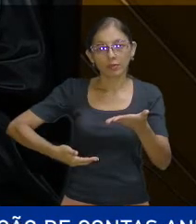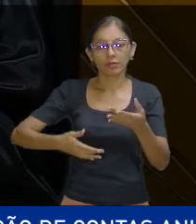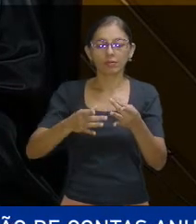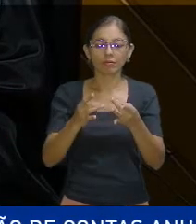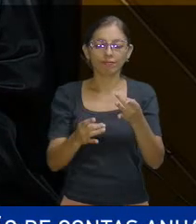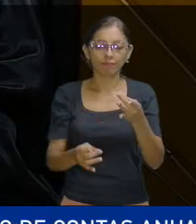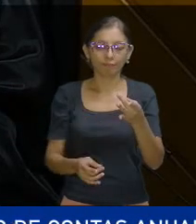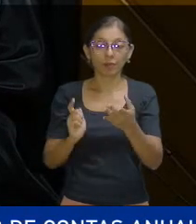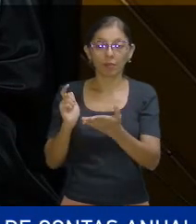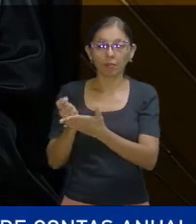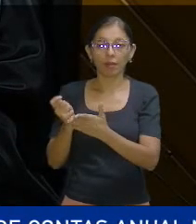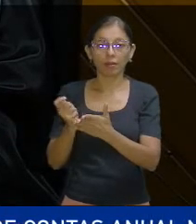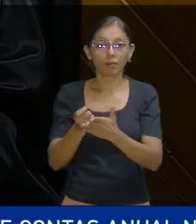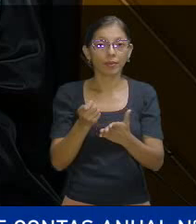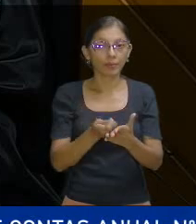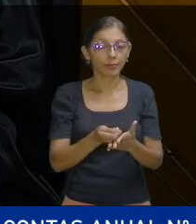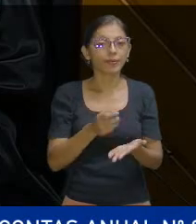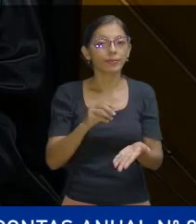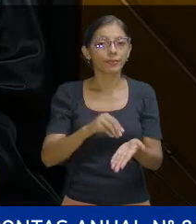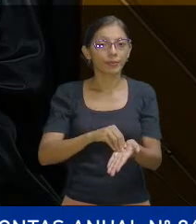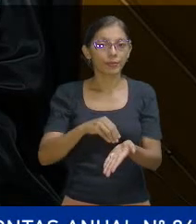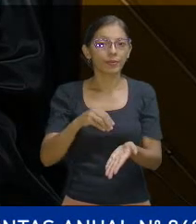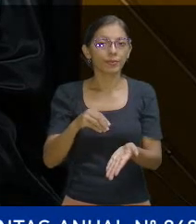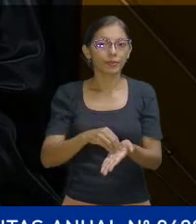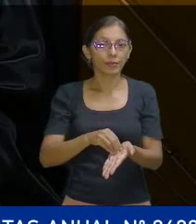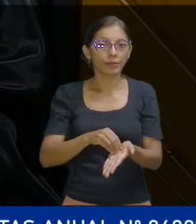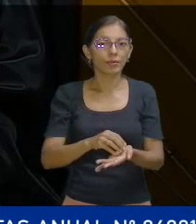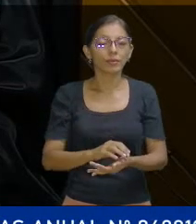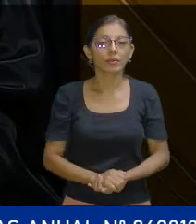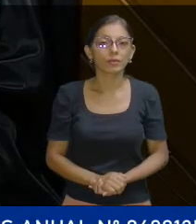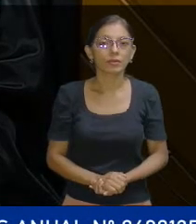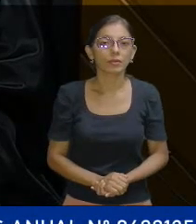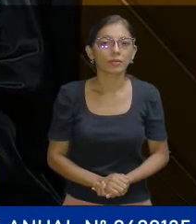e pagas em desacordo com a norma de regência.